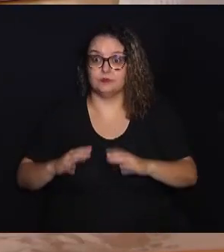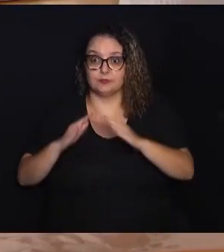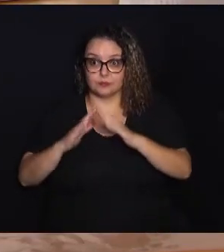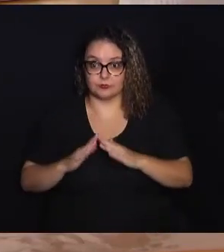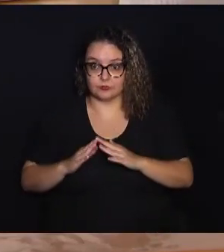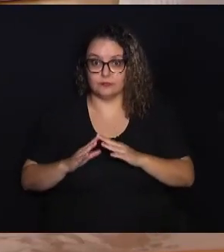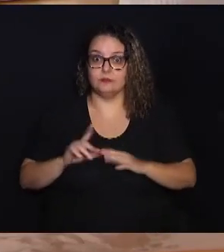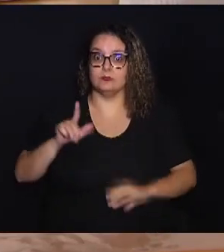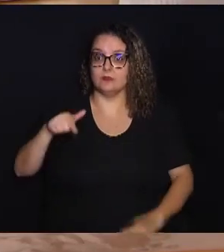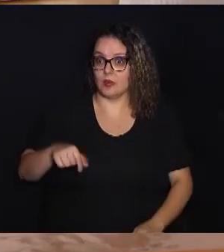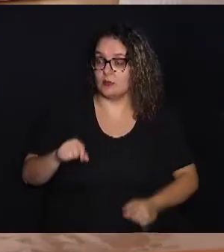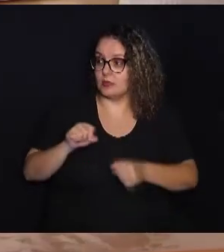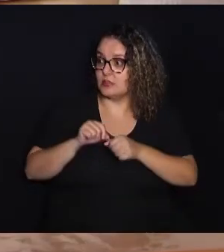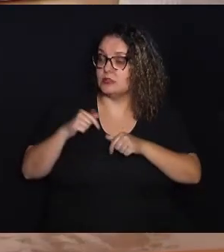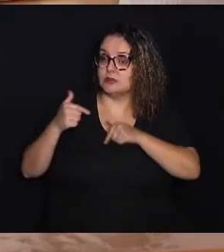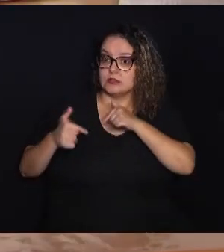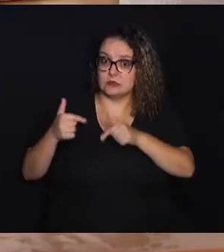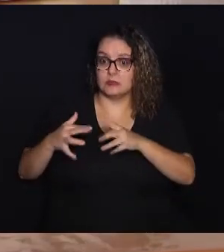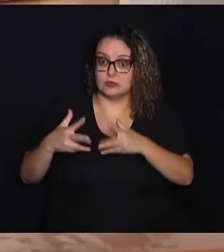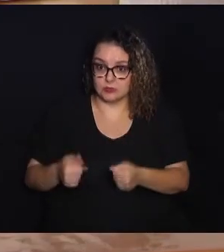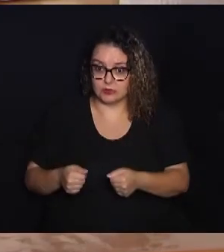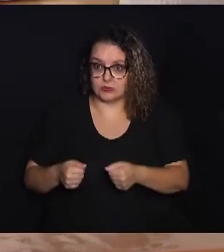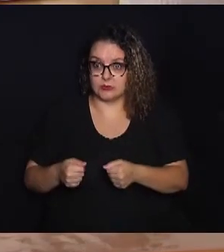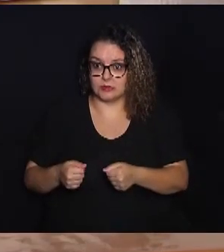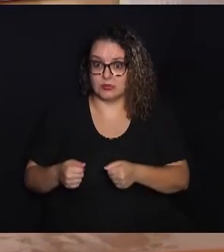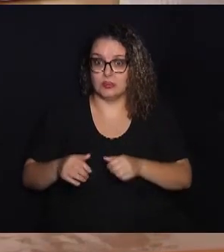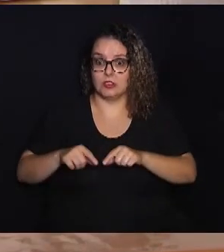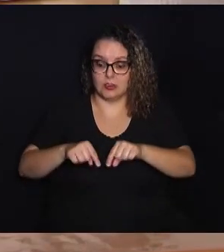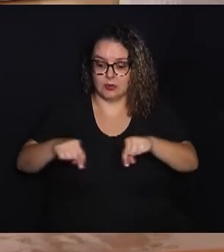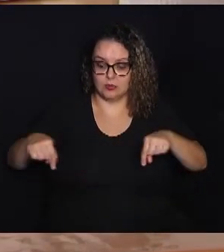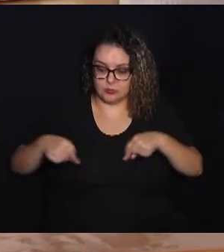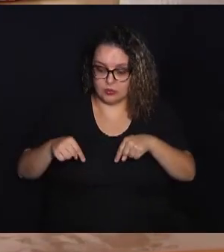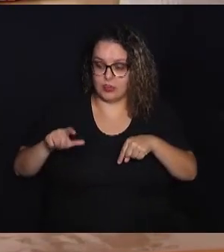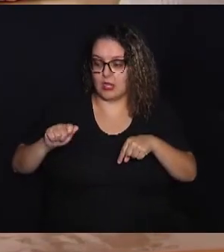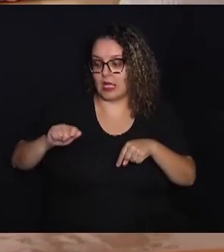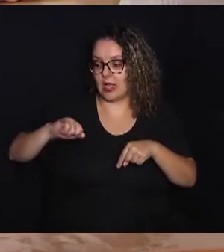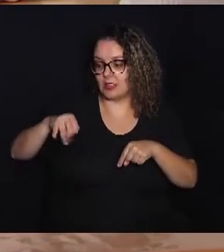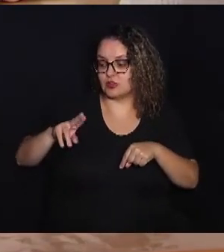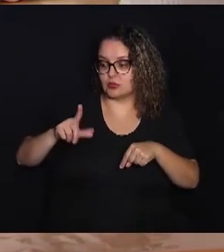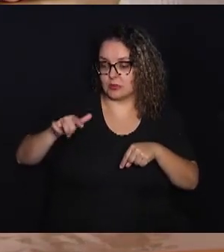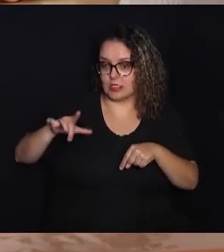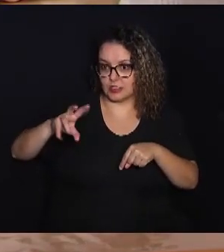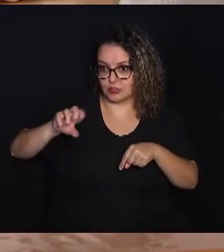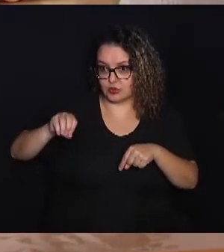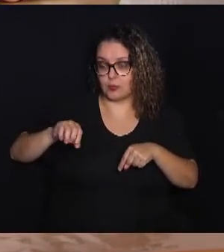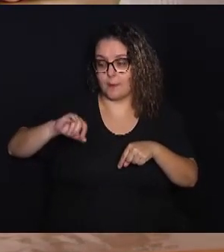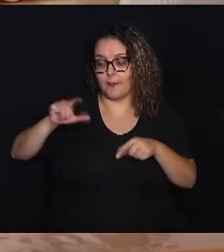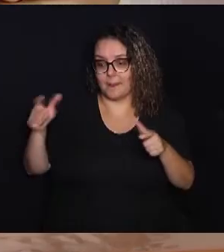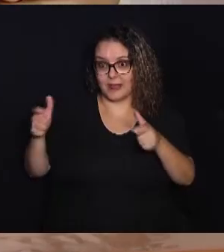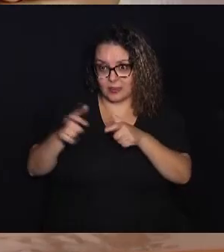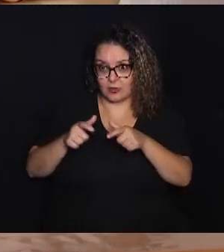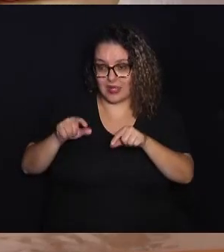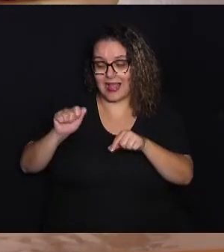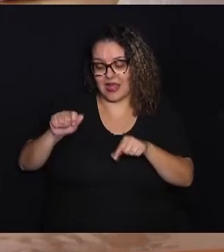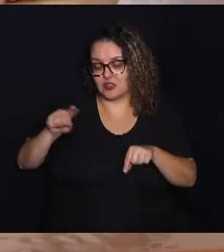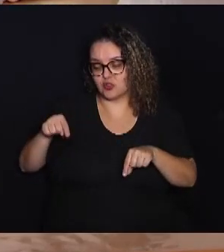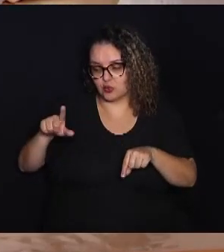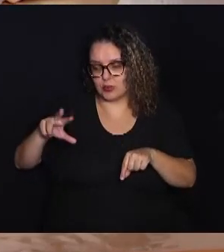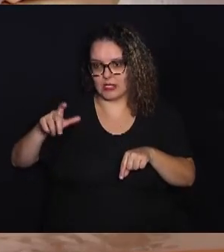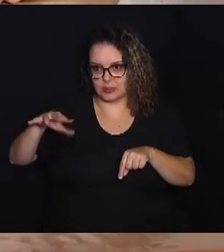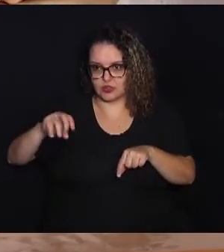bonitinha. Se você achar que ela ainda não tá muito redondinha, volta, faz... E roda igual brigadeiro.